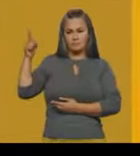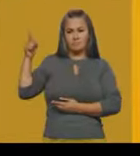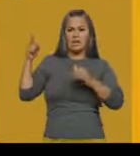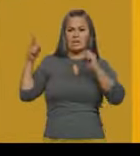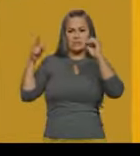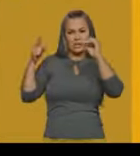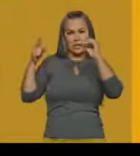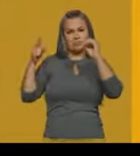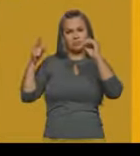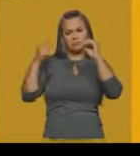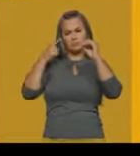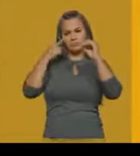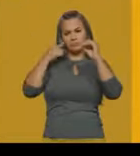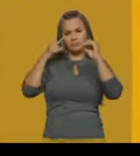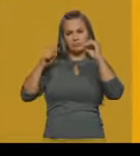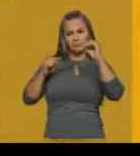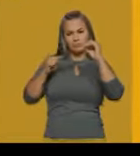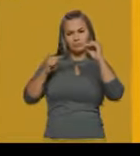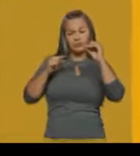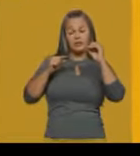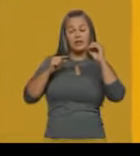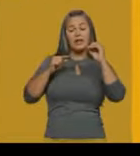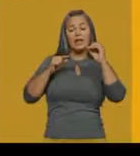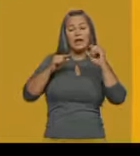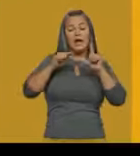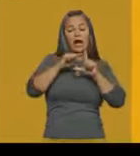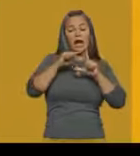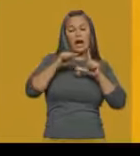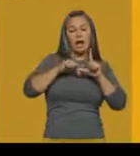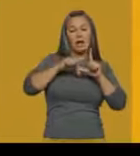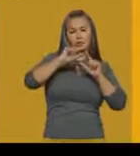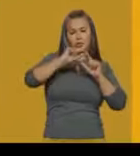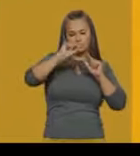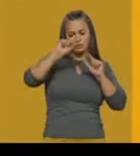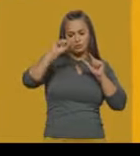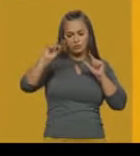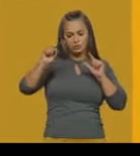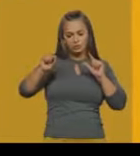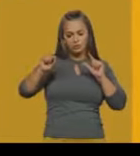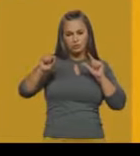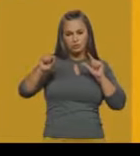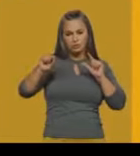graus. Aqui vale 180. Aqui vale